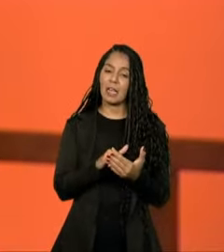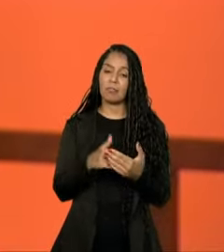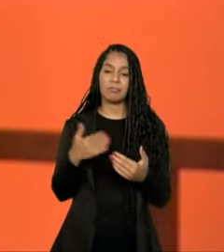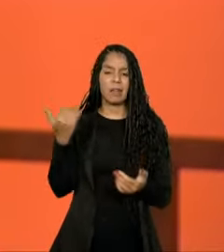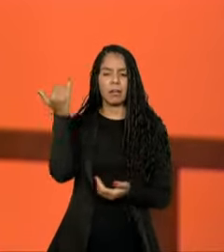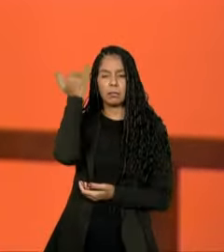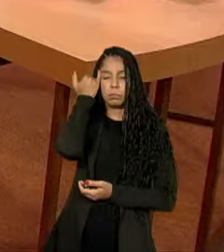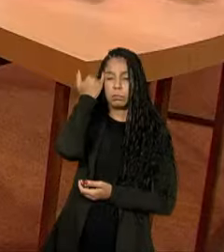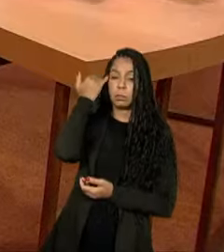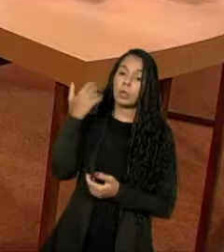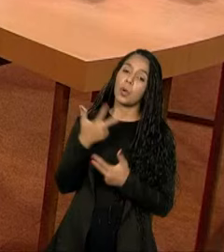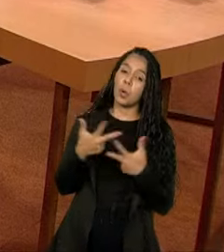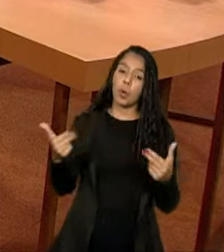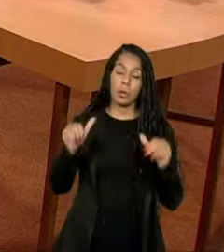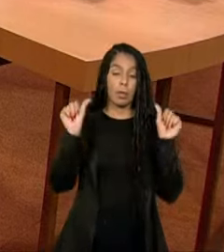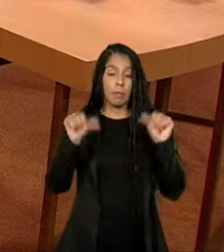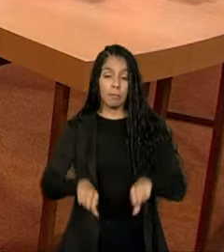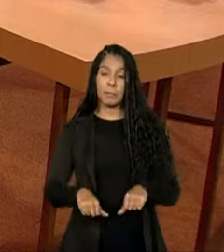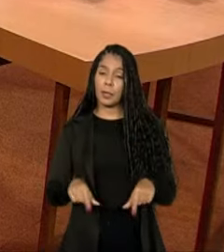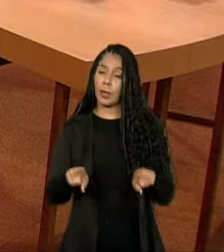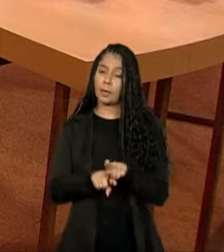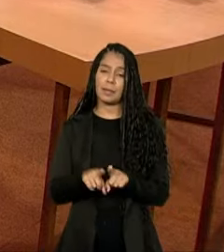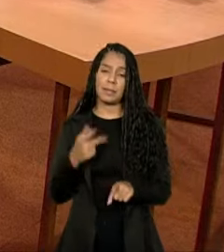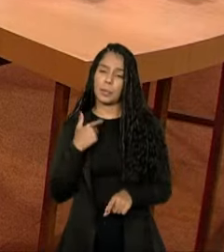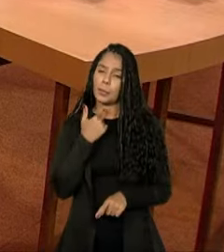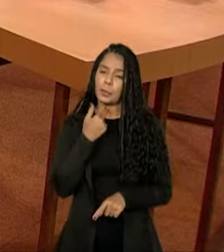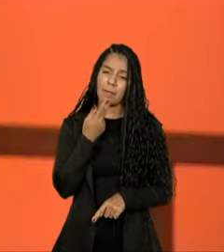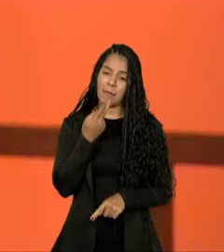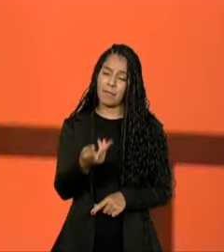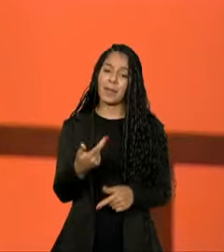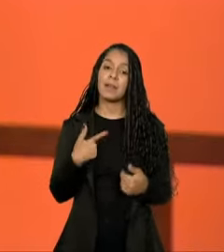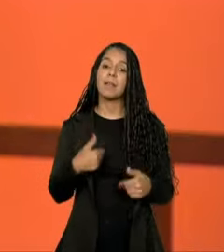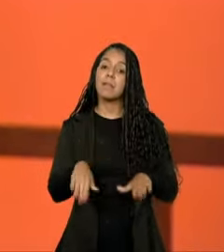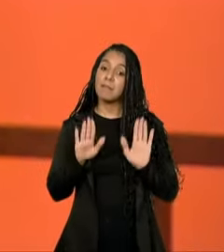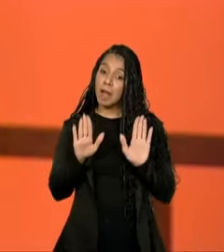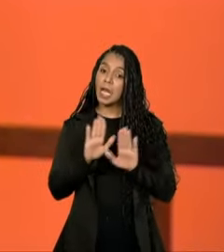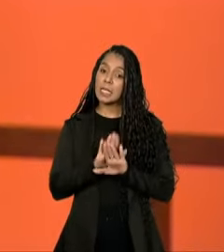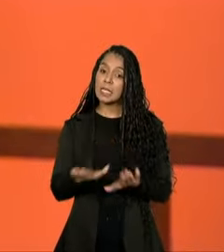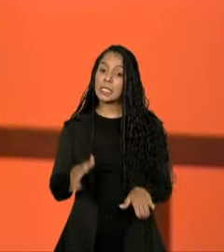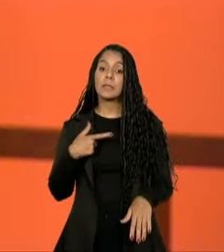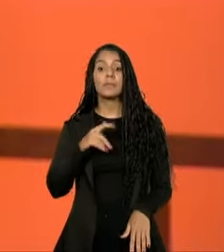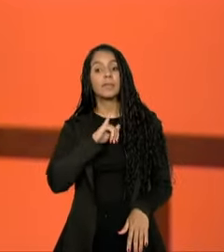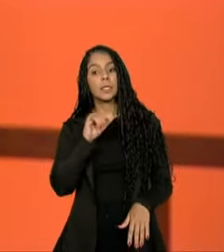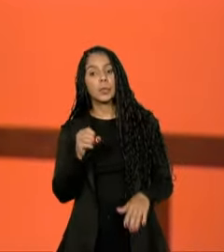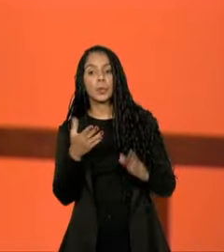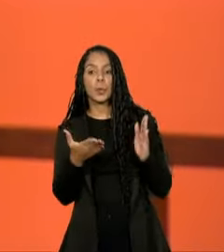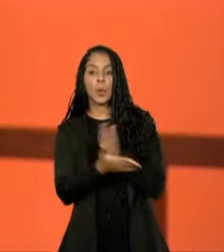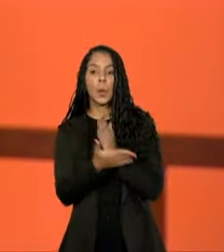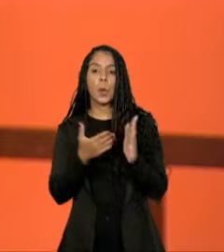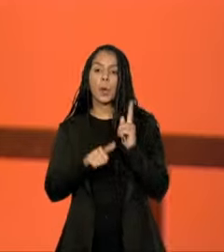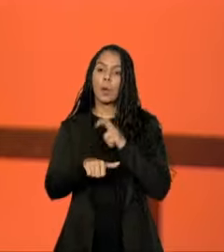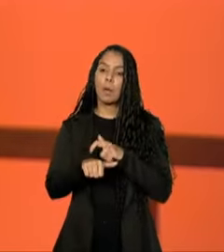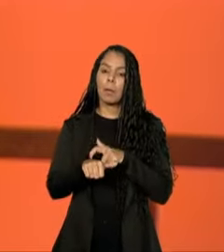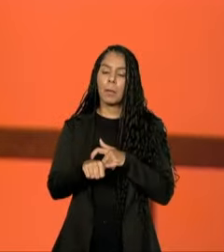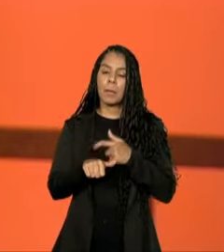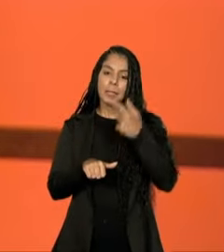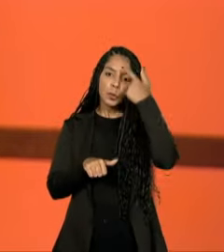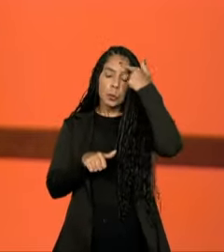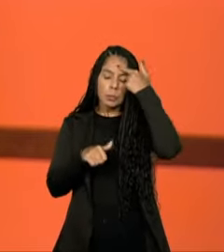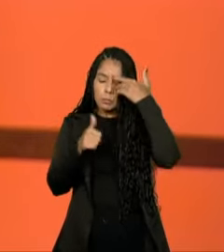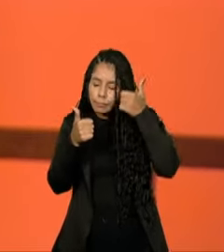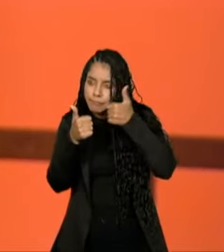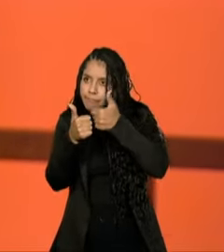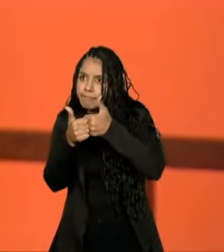coisas assim muito piores mesmo. Não dá nem pra gente pronunciar aqui. Não. Mas assim, isso em algum momento te desconcentra.